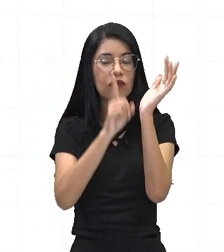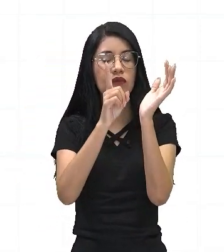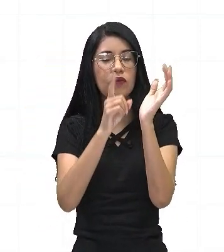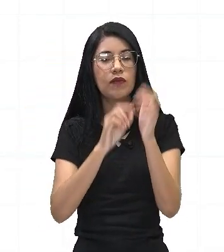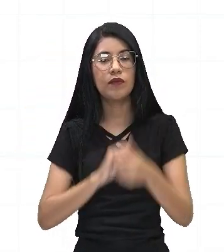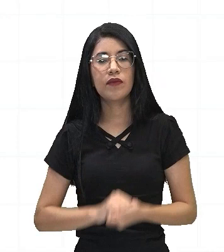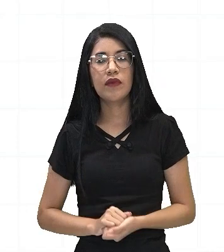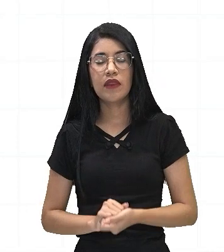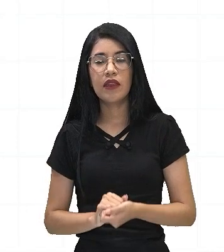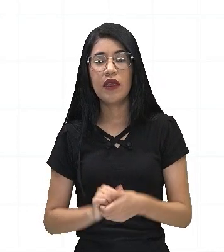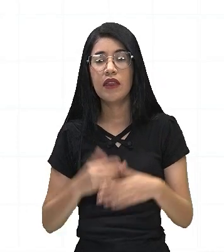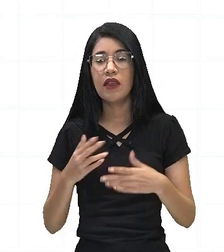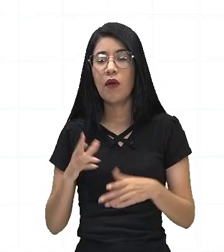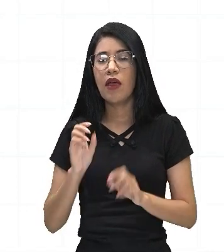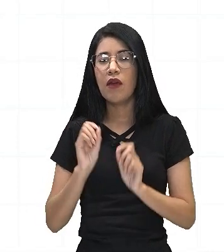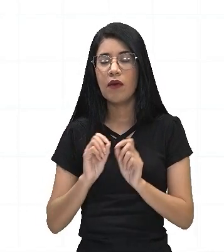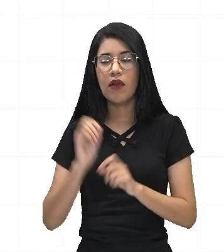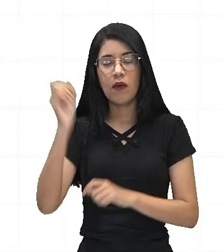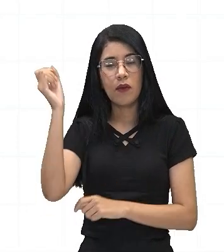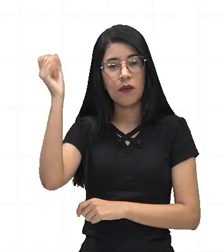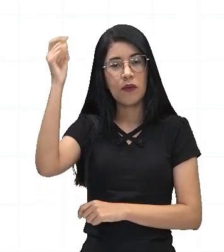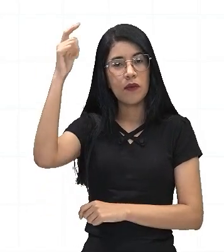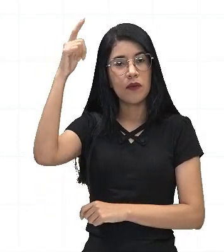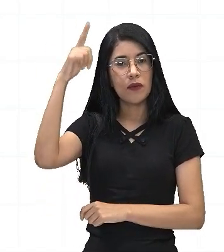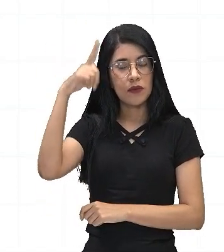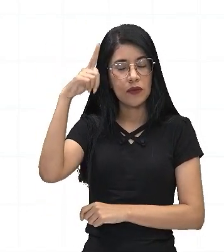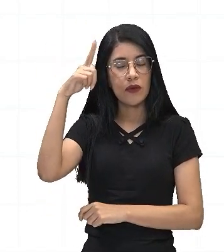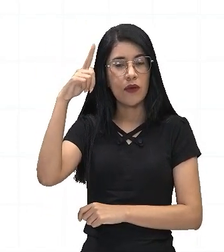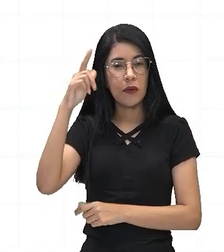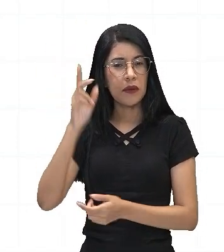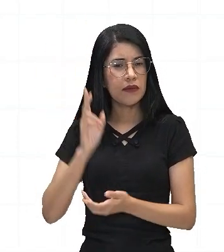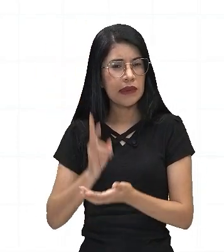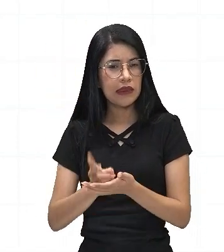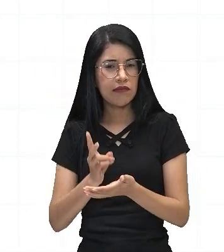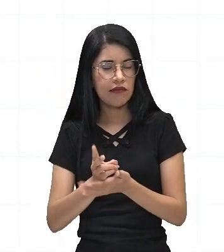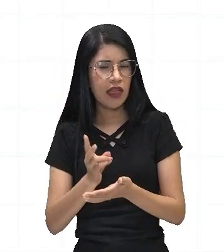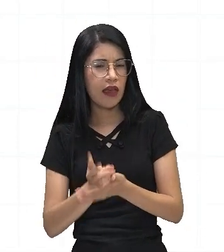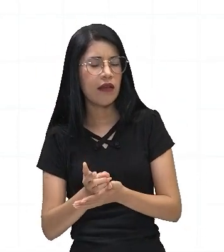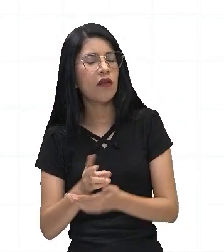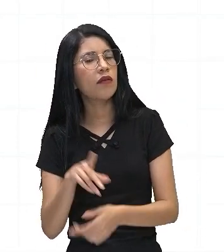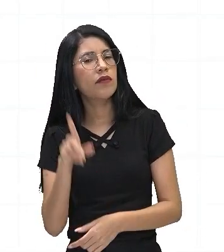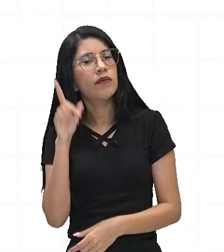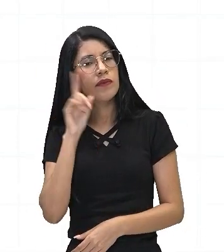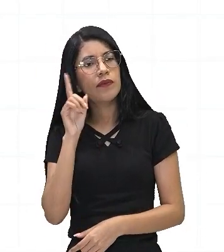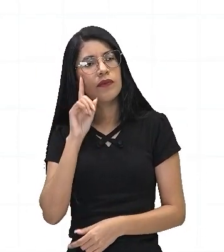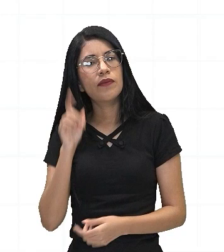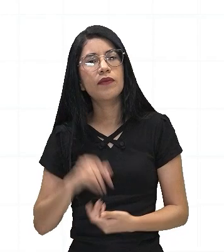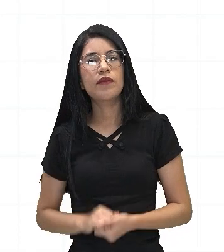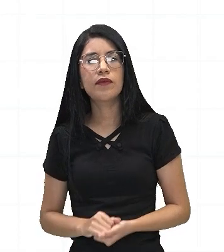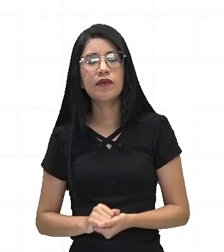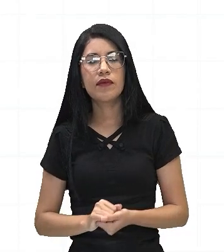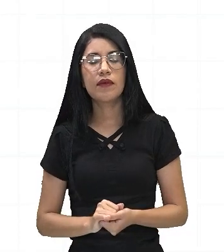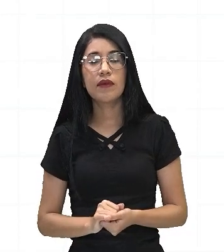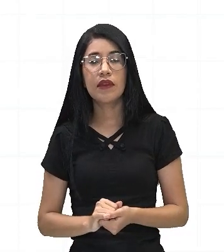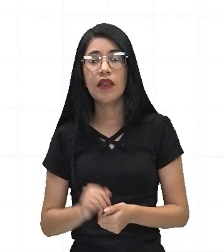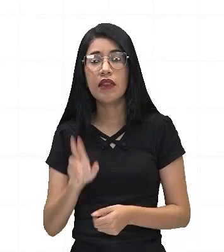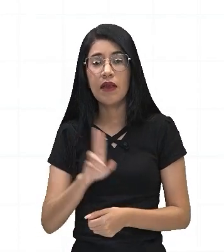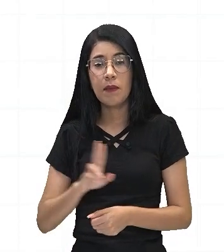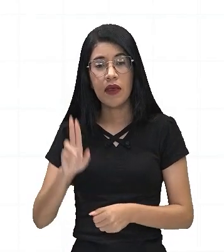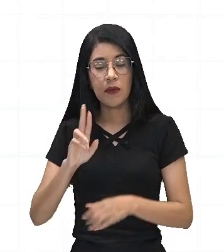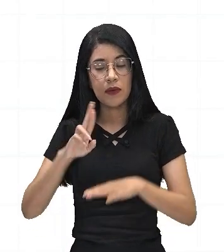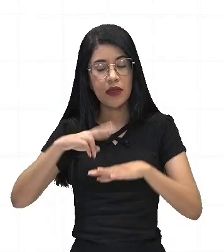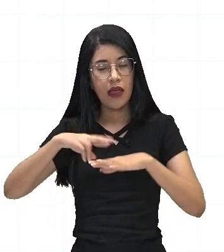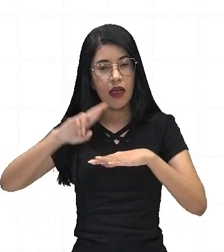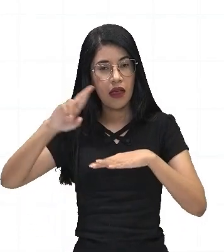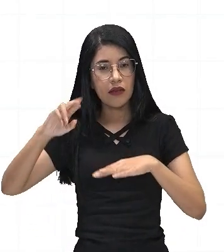fonte de energia luminosa, que é o Sol, né, constante aí presente no nosso dia a dia, que a partir dessa radiação, né, dos raios